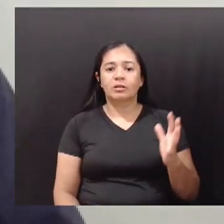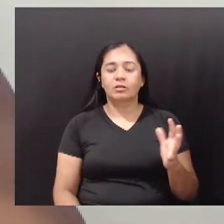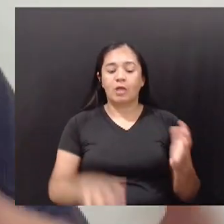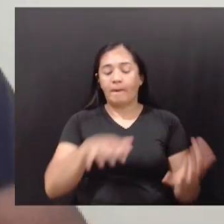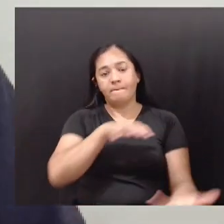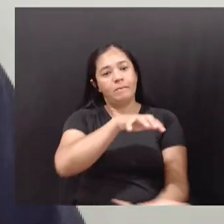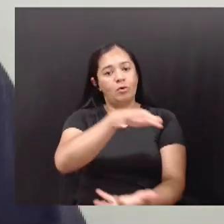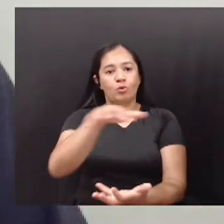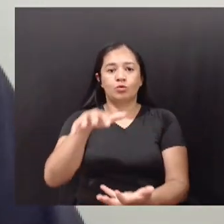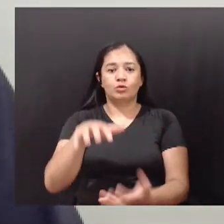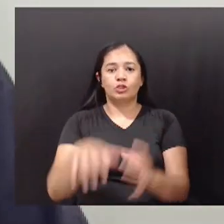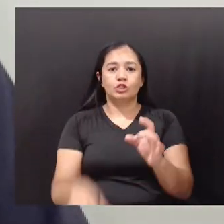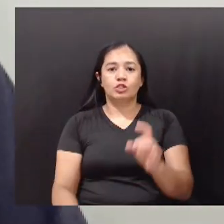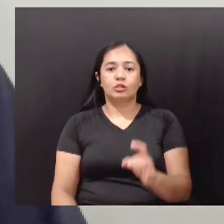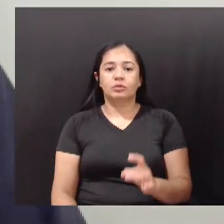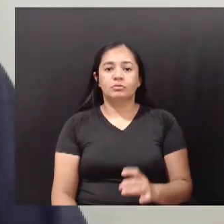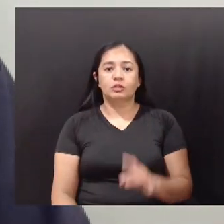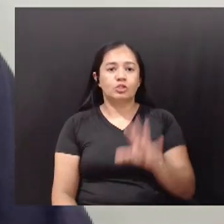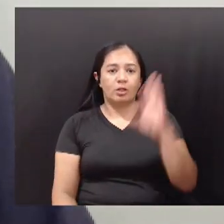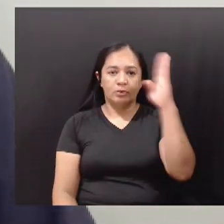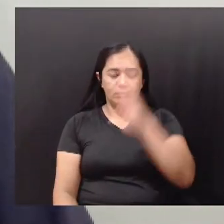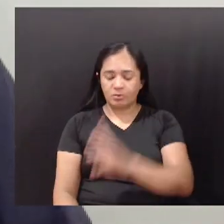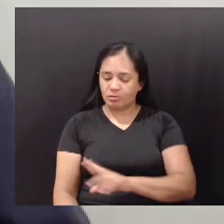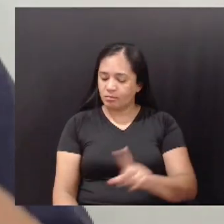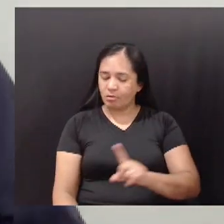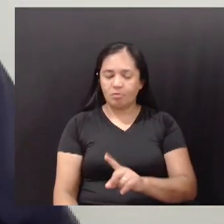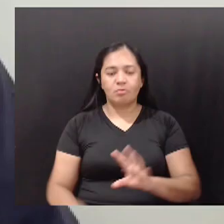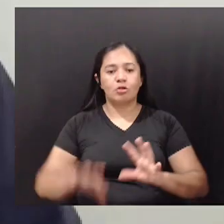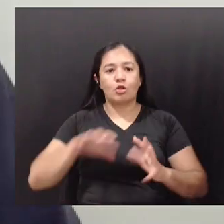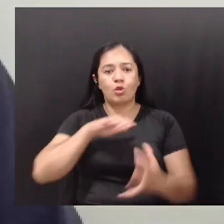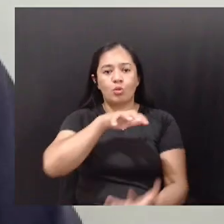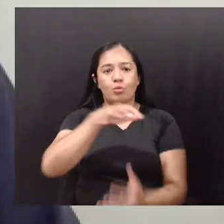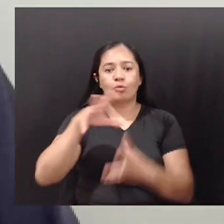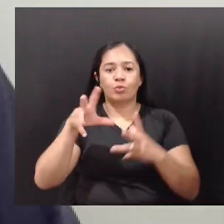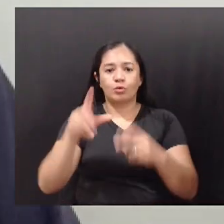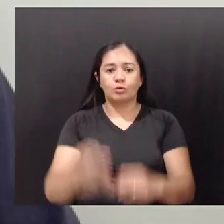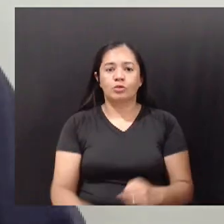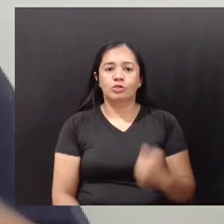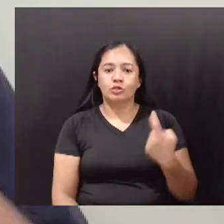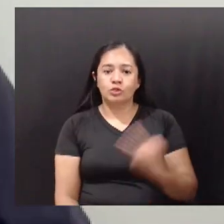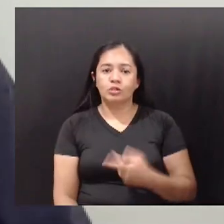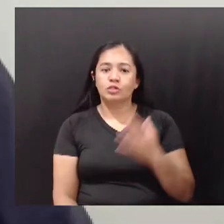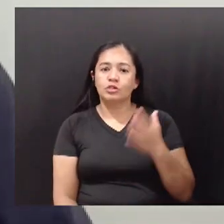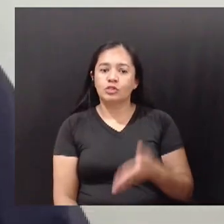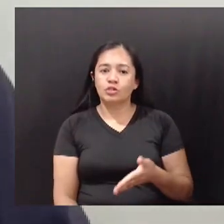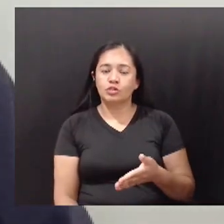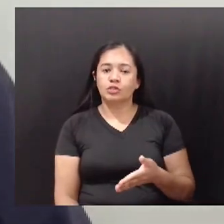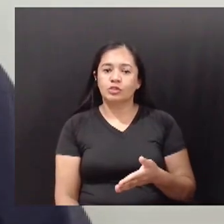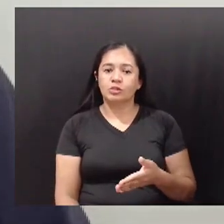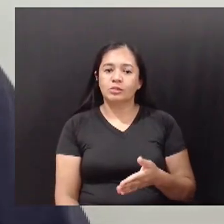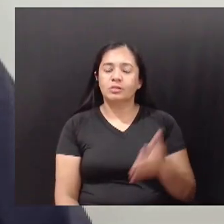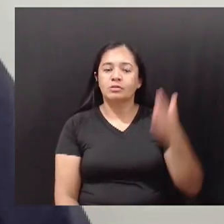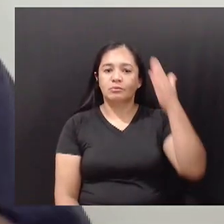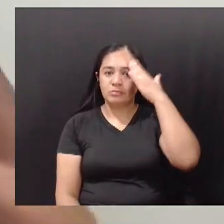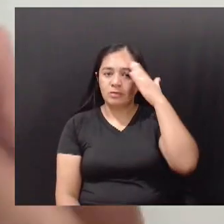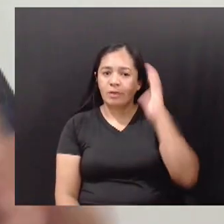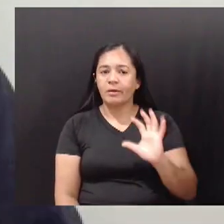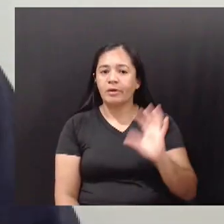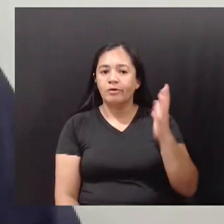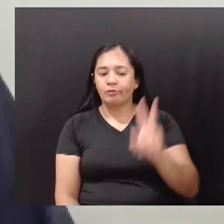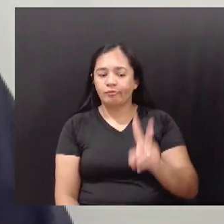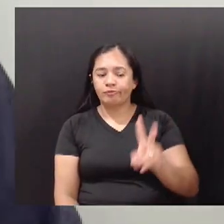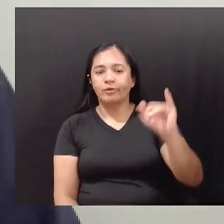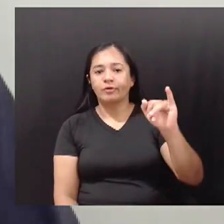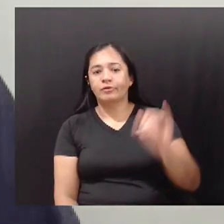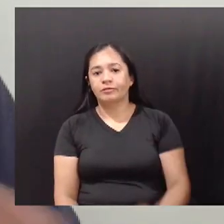situação só do Brasil, é uma situação que a gente vem há muito tempo sabendo que vai acontecer o que está acontecendo